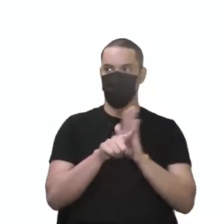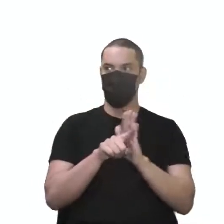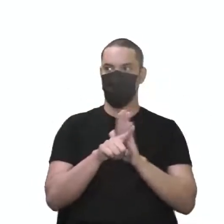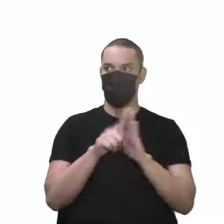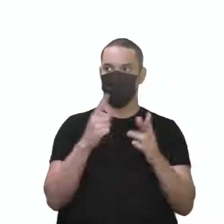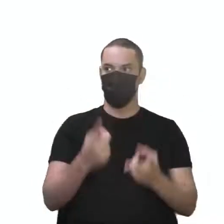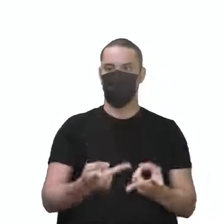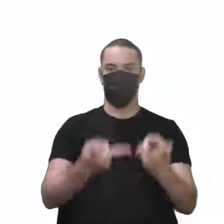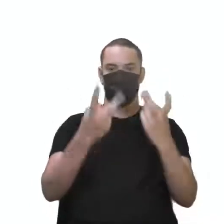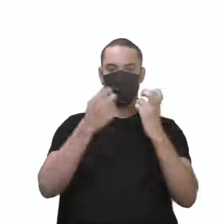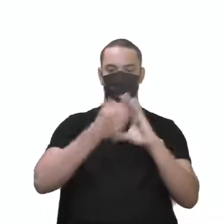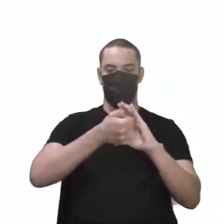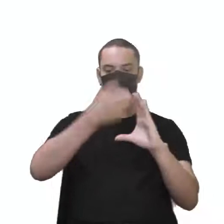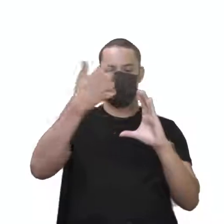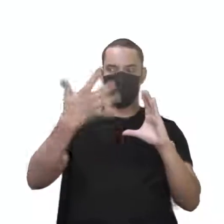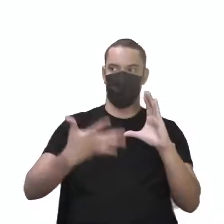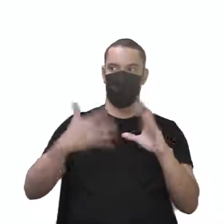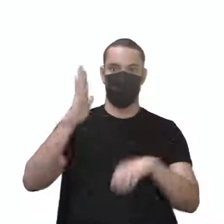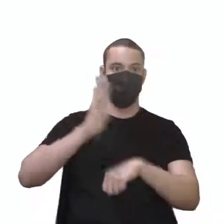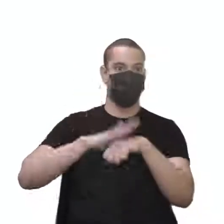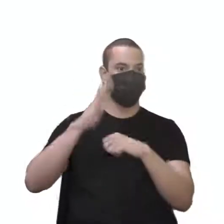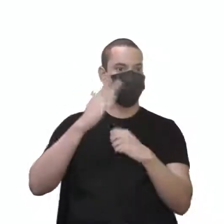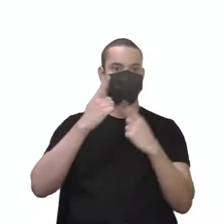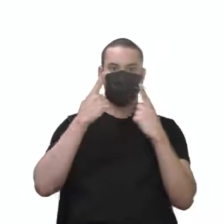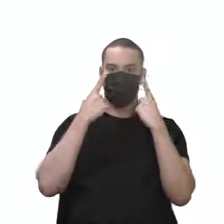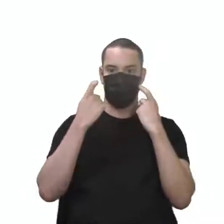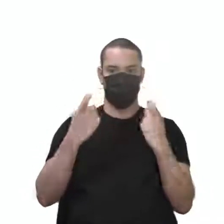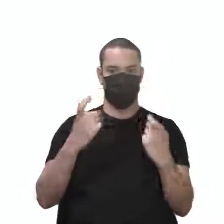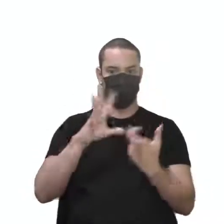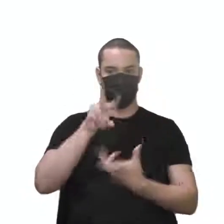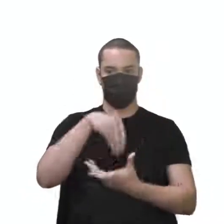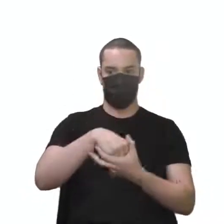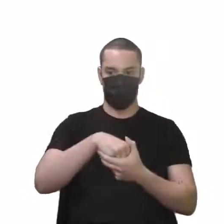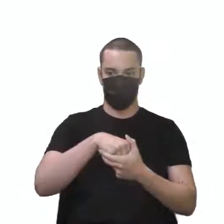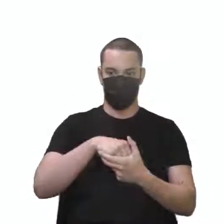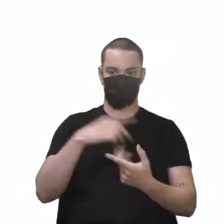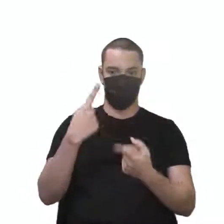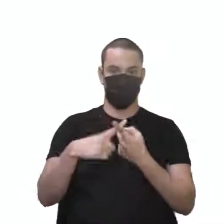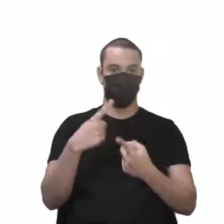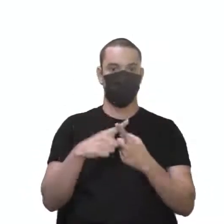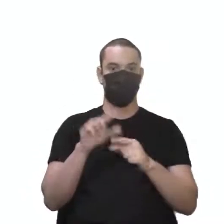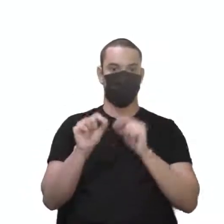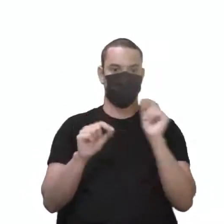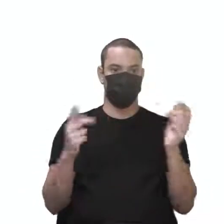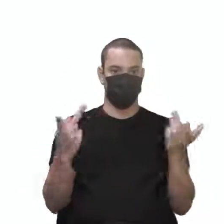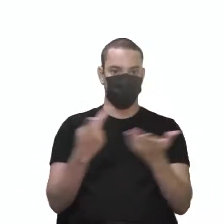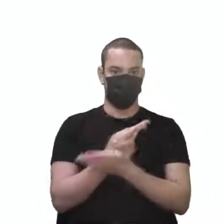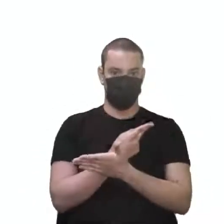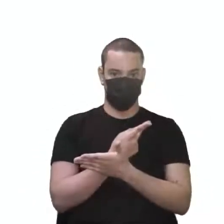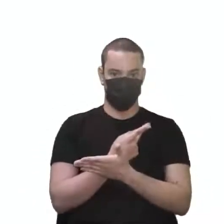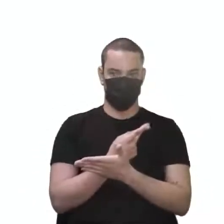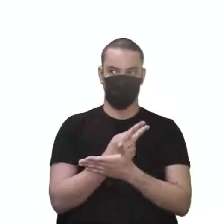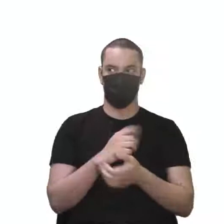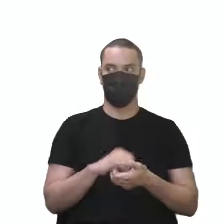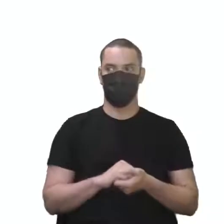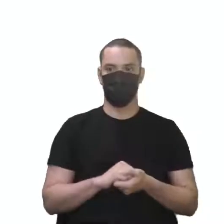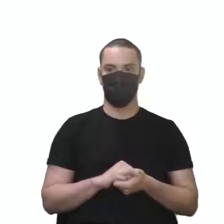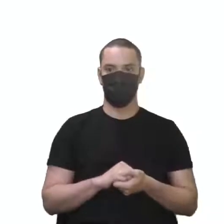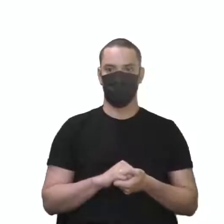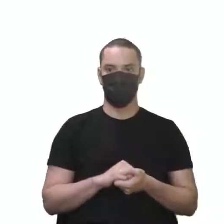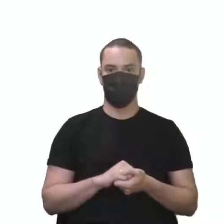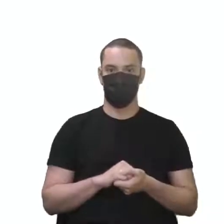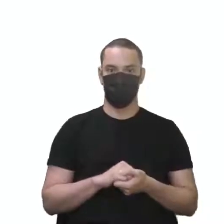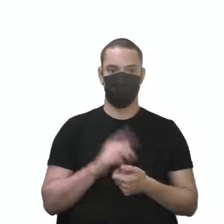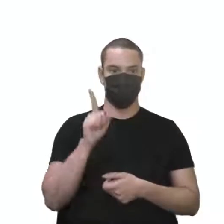eles perceberam uma característica muito interessante nesse Agrobacterium tumefensis, que é